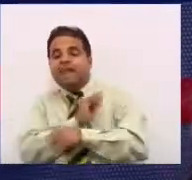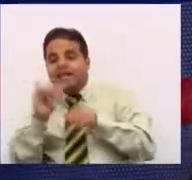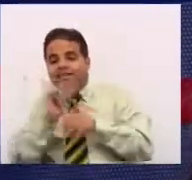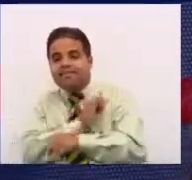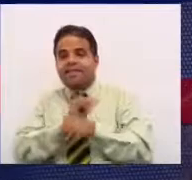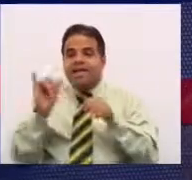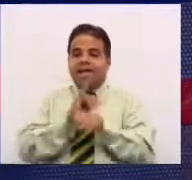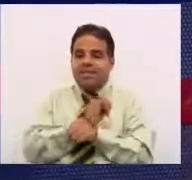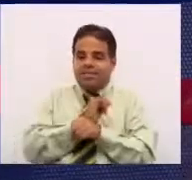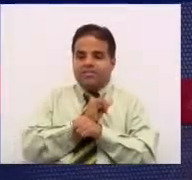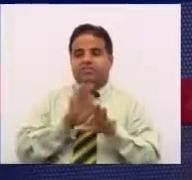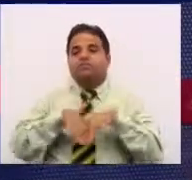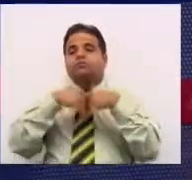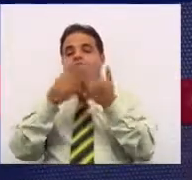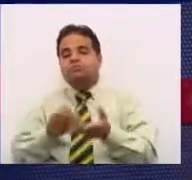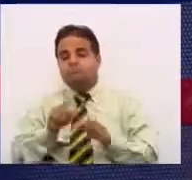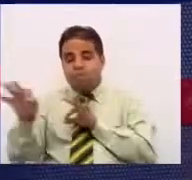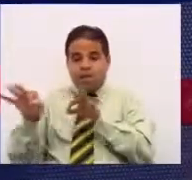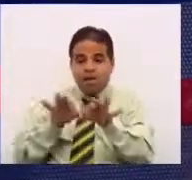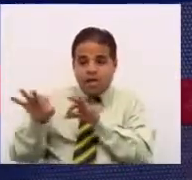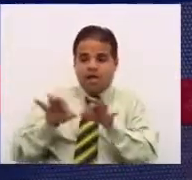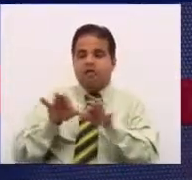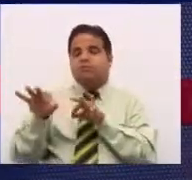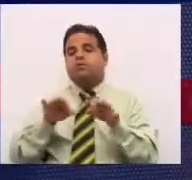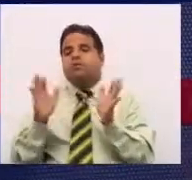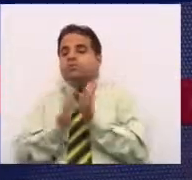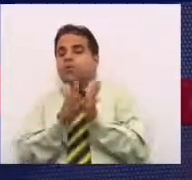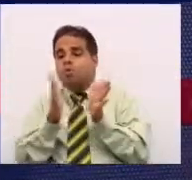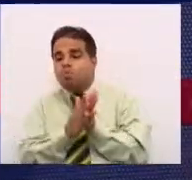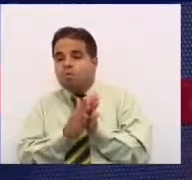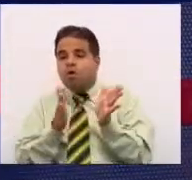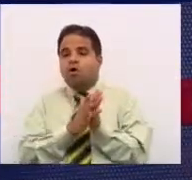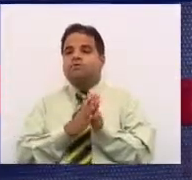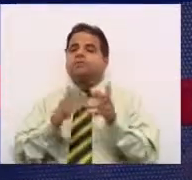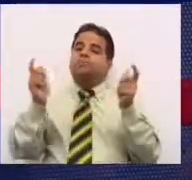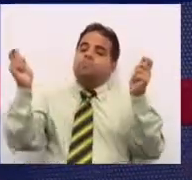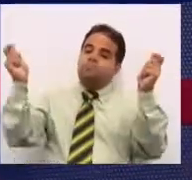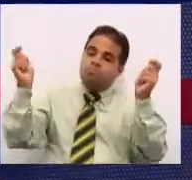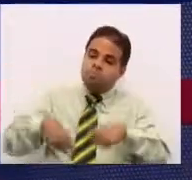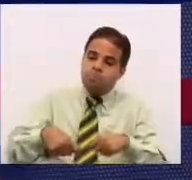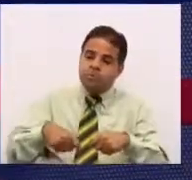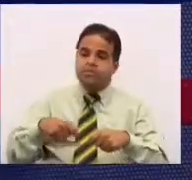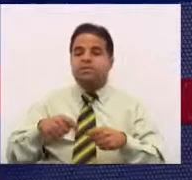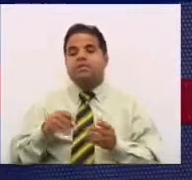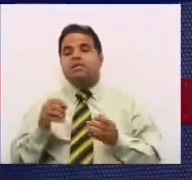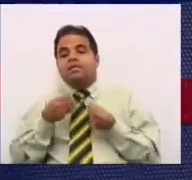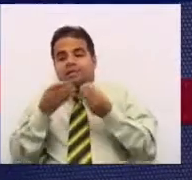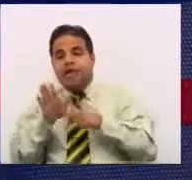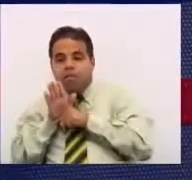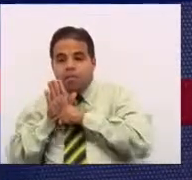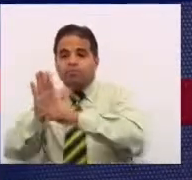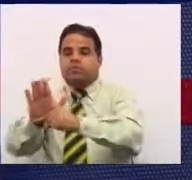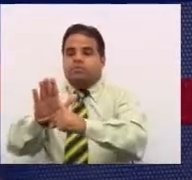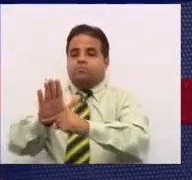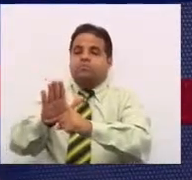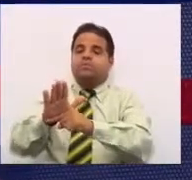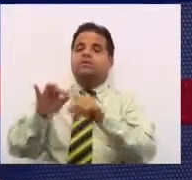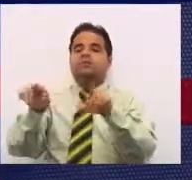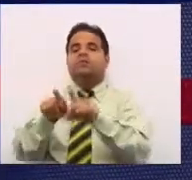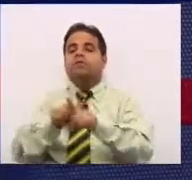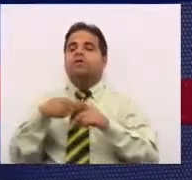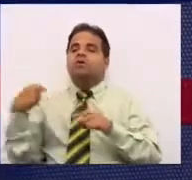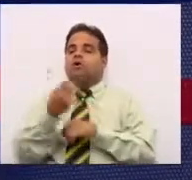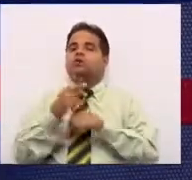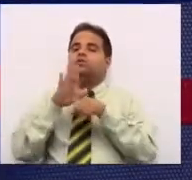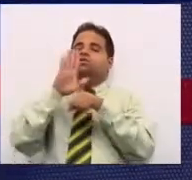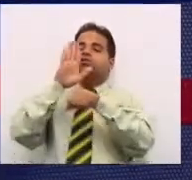estratégias, planos, projetos, propostas, para poder então dar uma contribuição efetiva no que nós chamamos